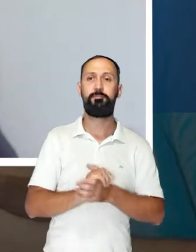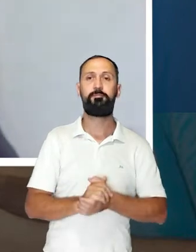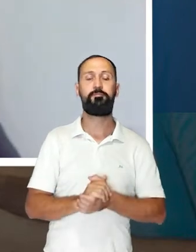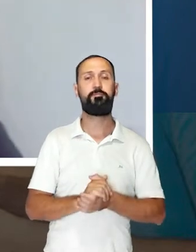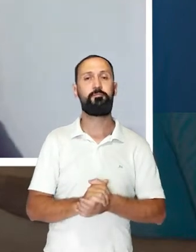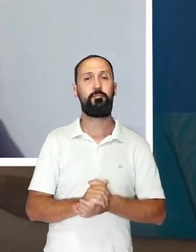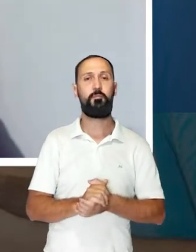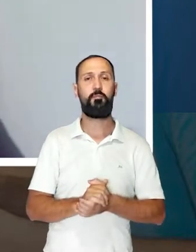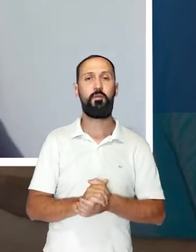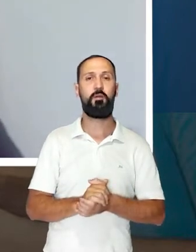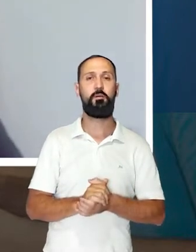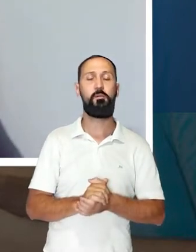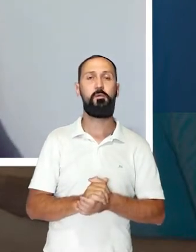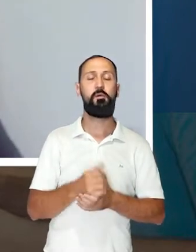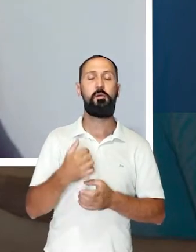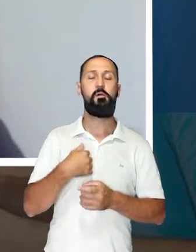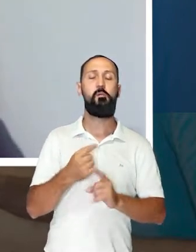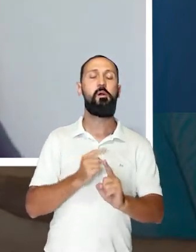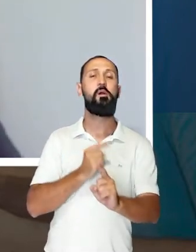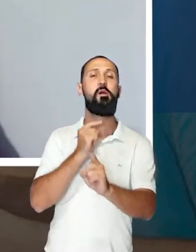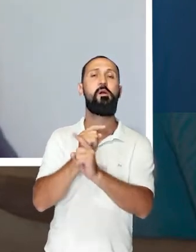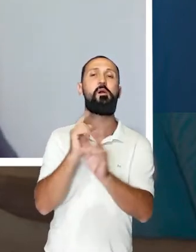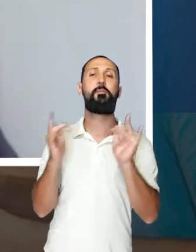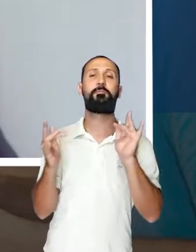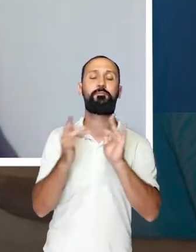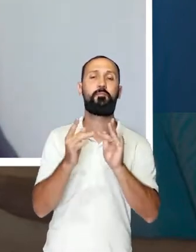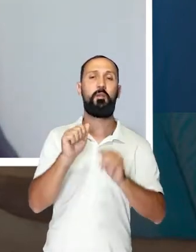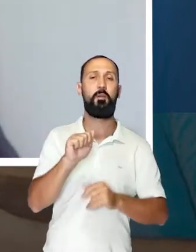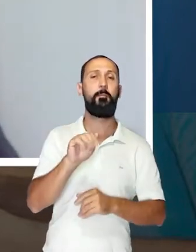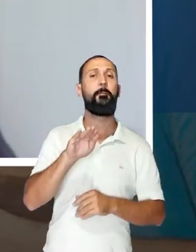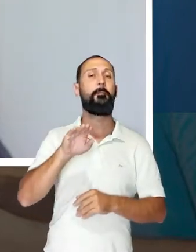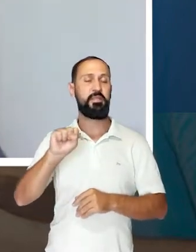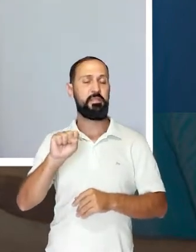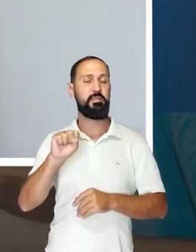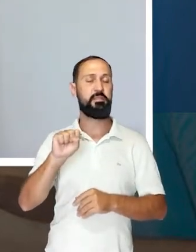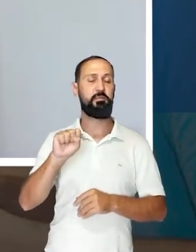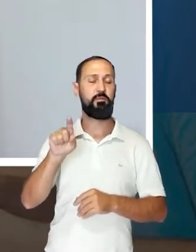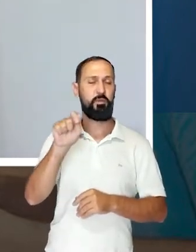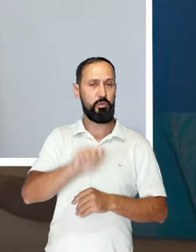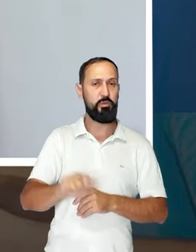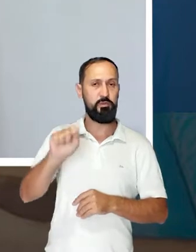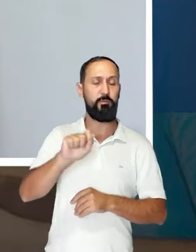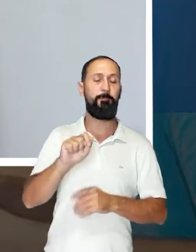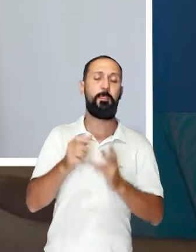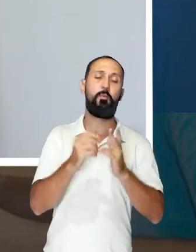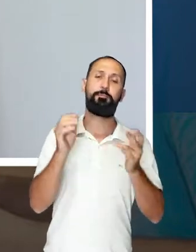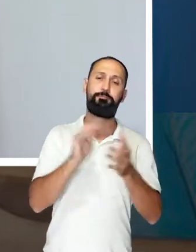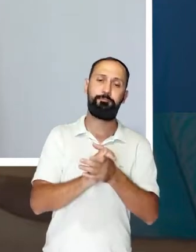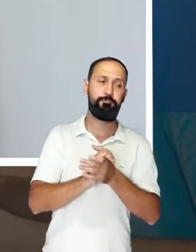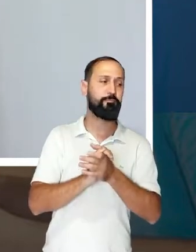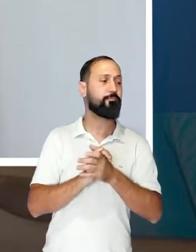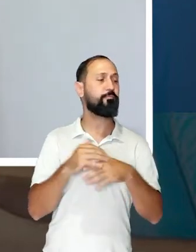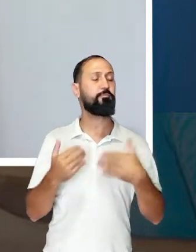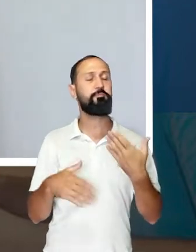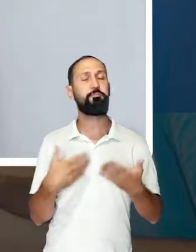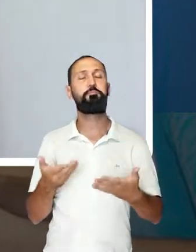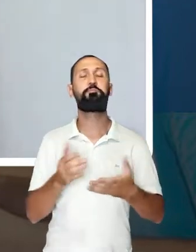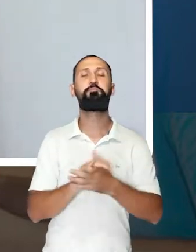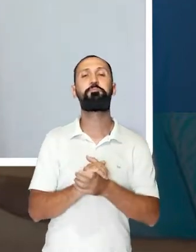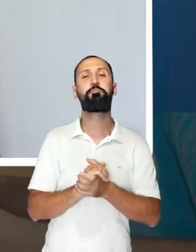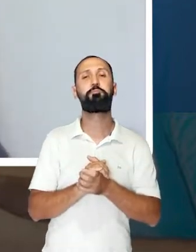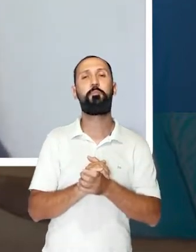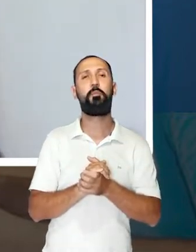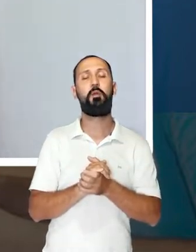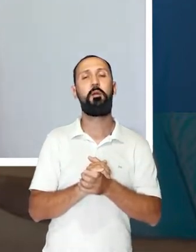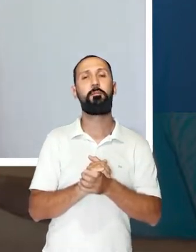jantar. O encontro com a ABS se deu depois que eu casei, né?